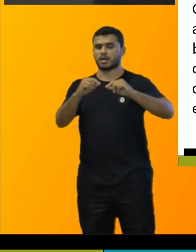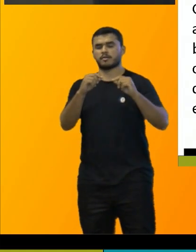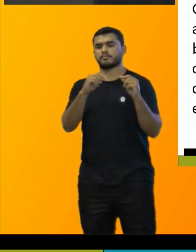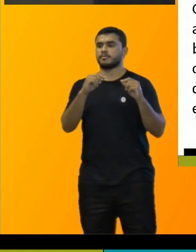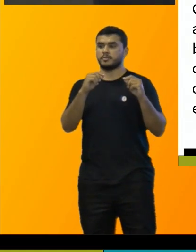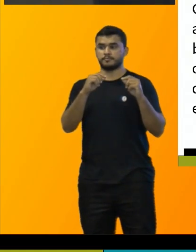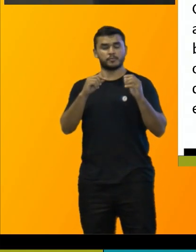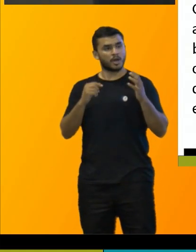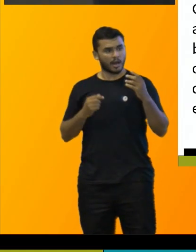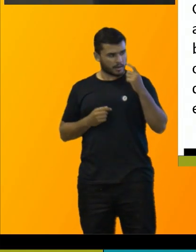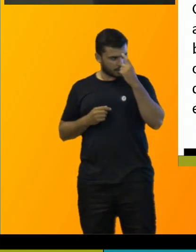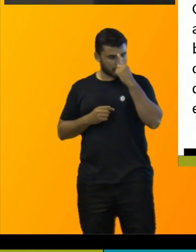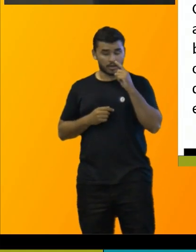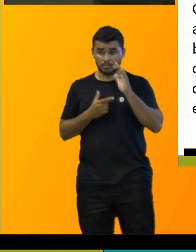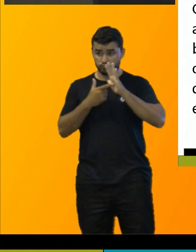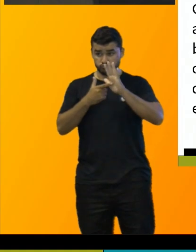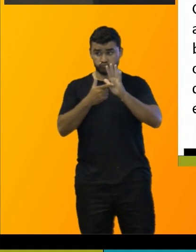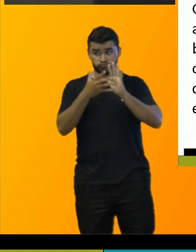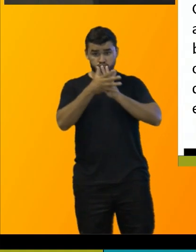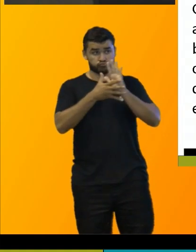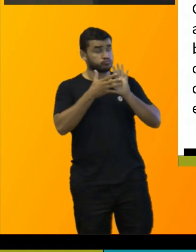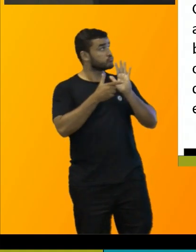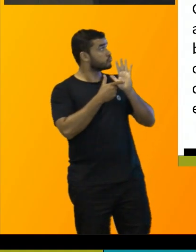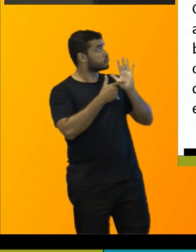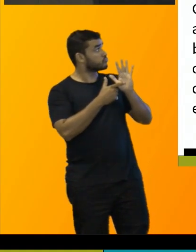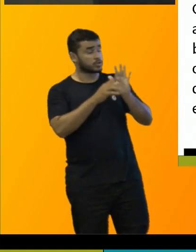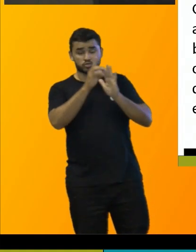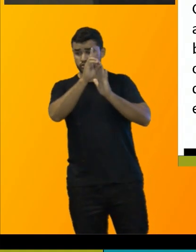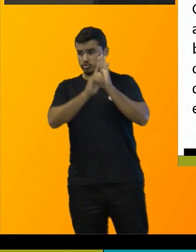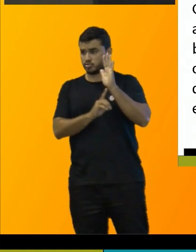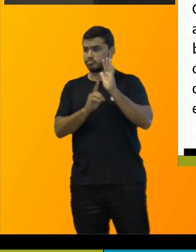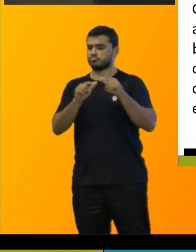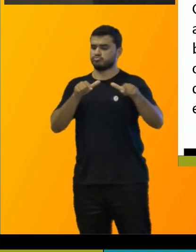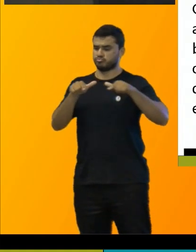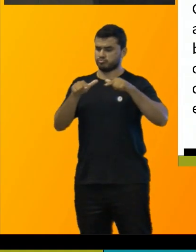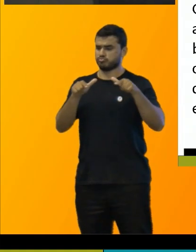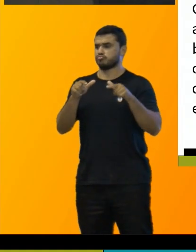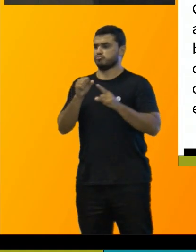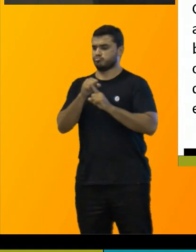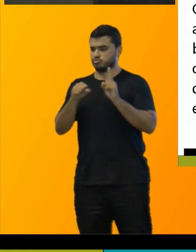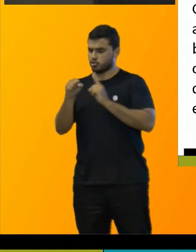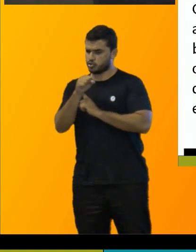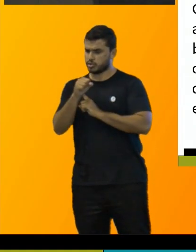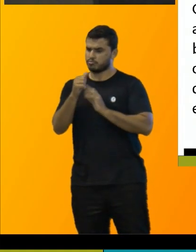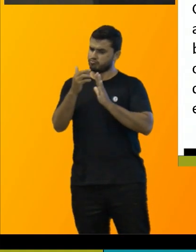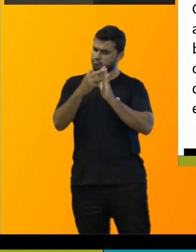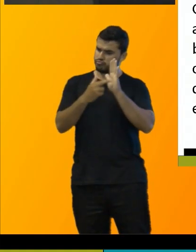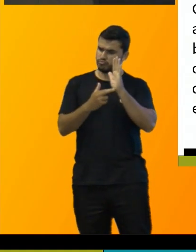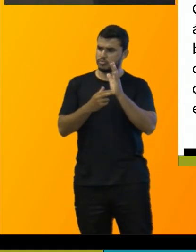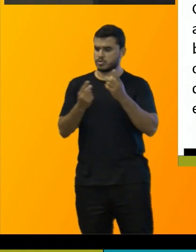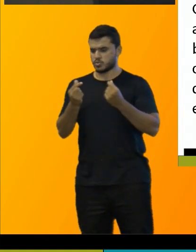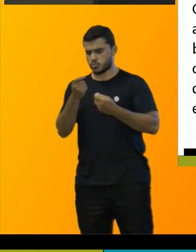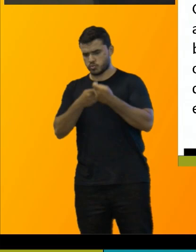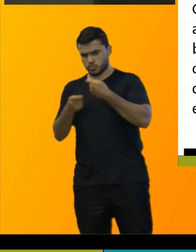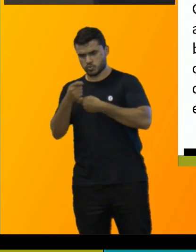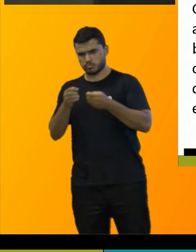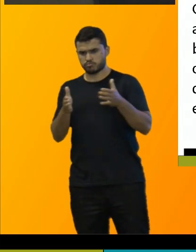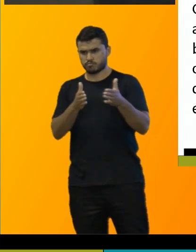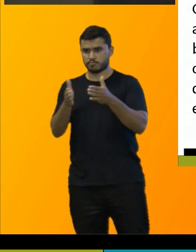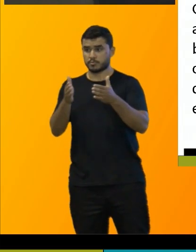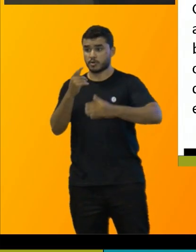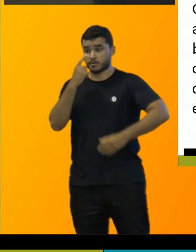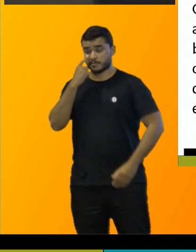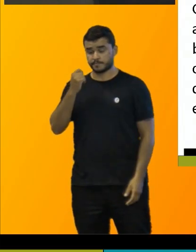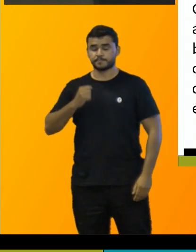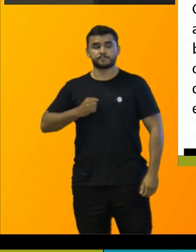contemporizadoras. Implica o reajustamento social e econômico de todos os rumos seguidos até